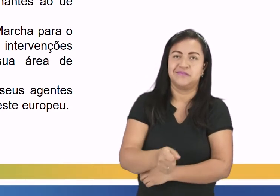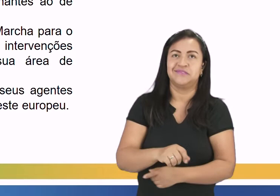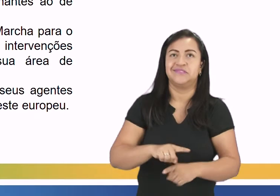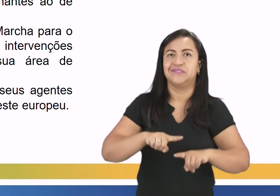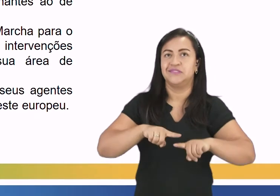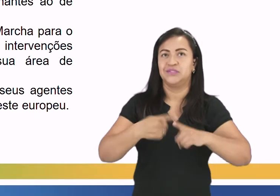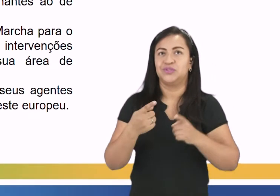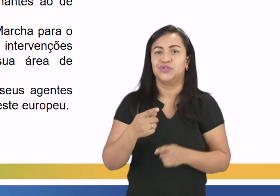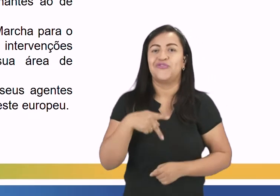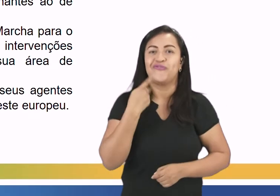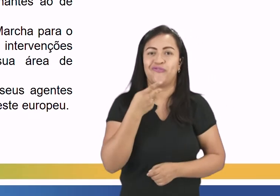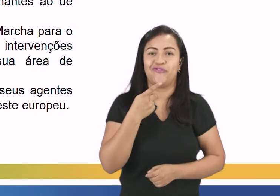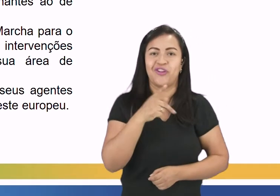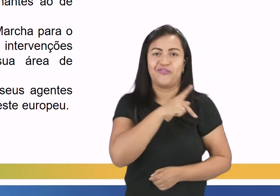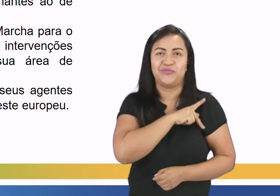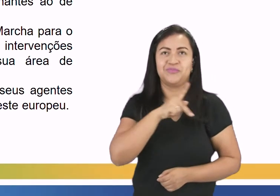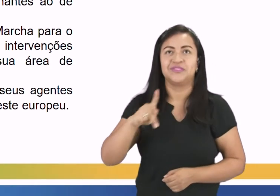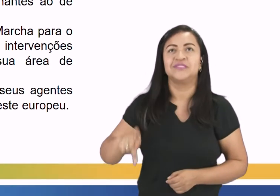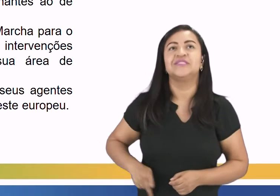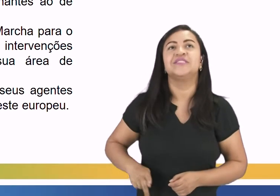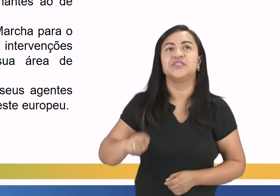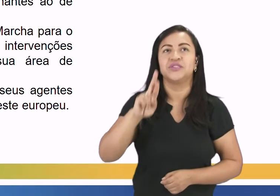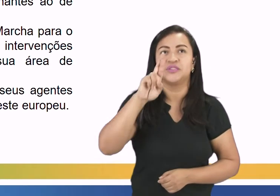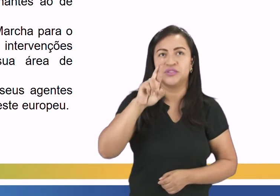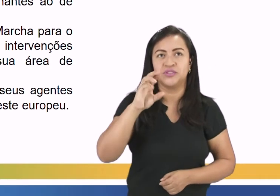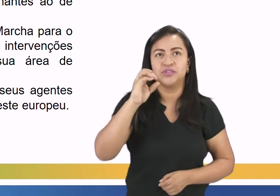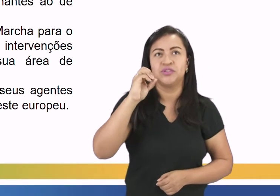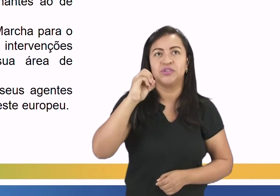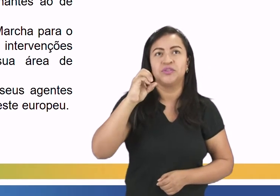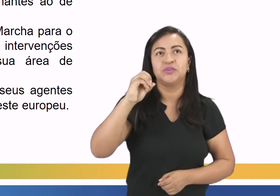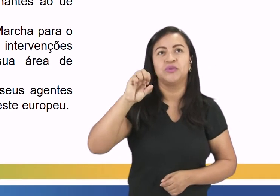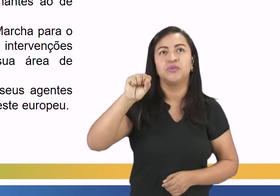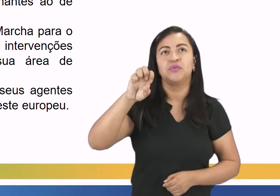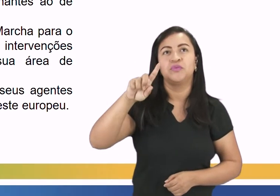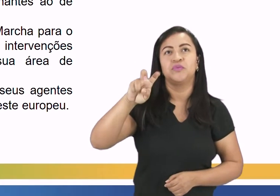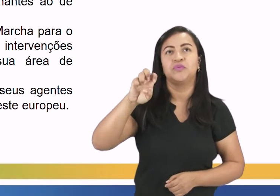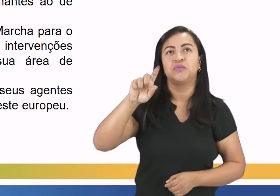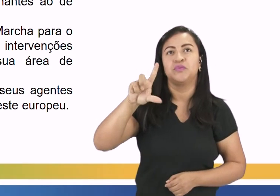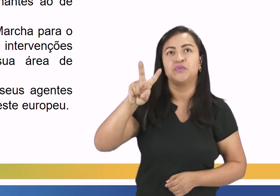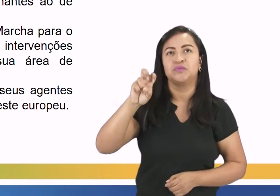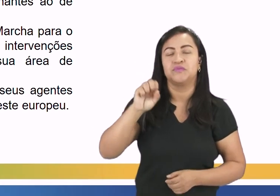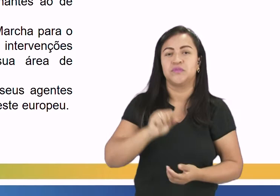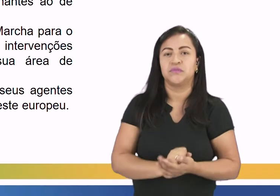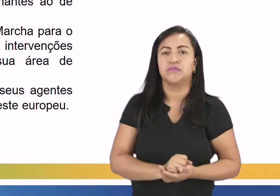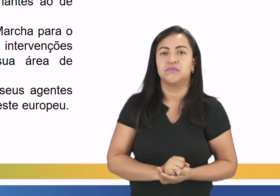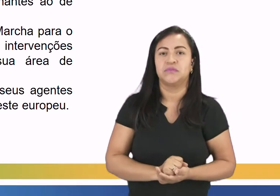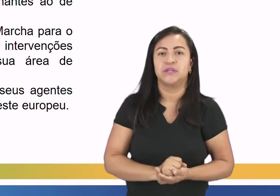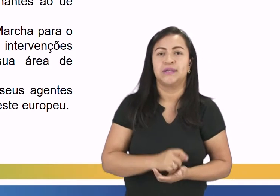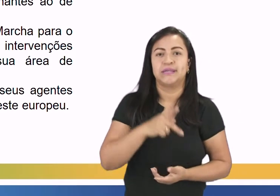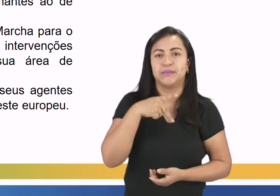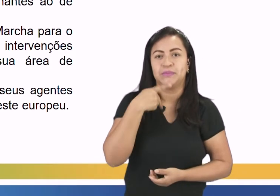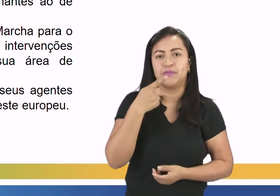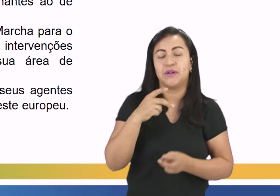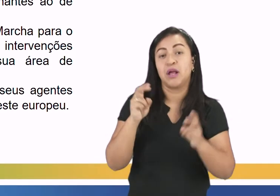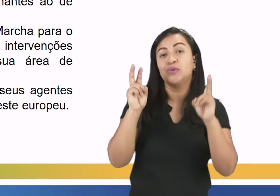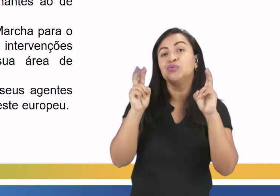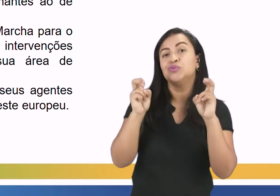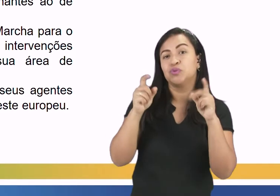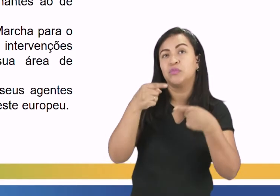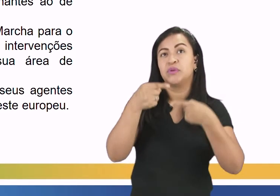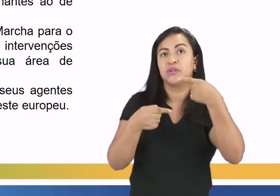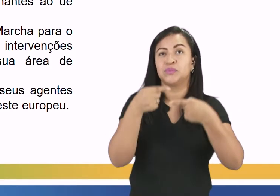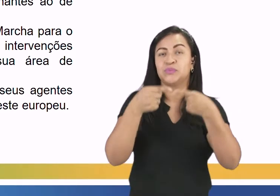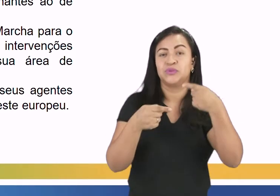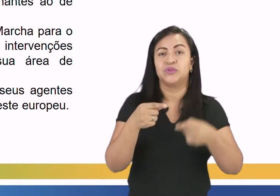Theodore Roosevelt, para justificar a política externa dos Estados Unidos. A respeito da